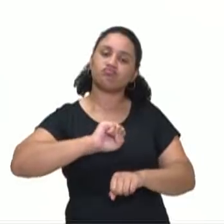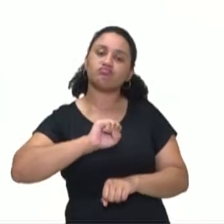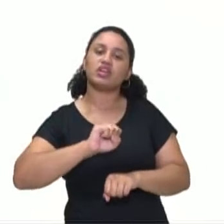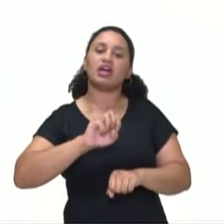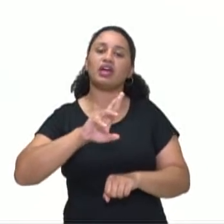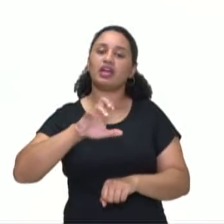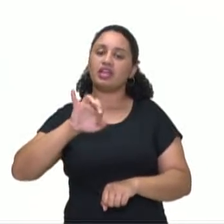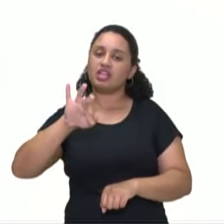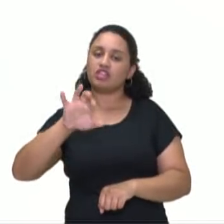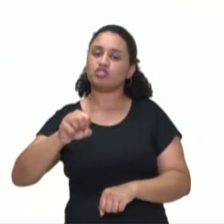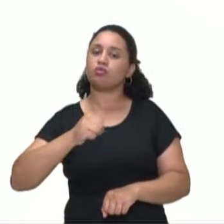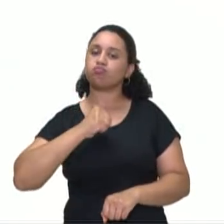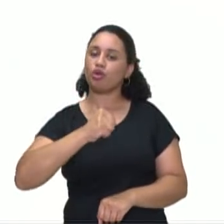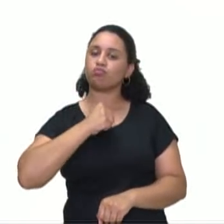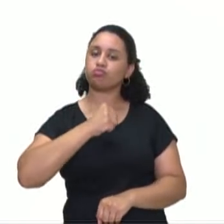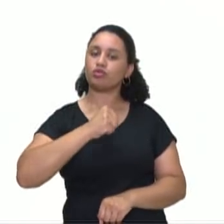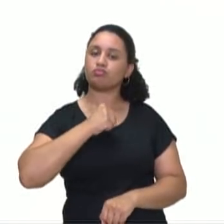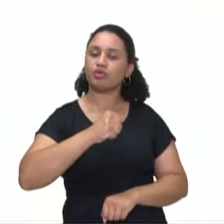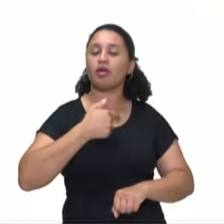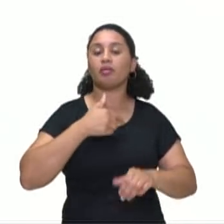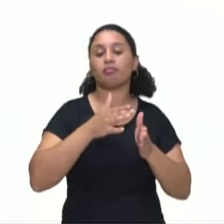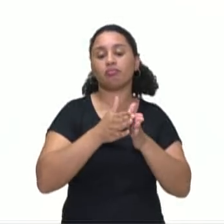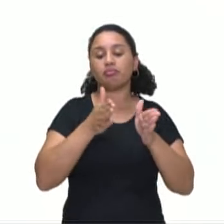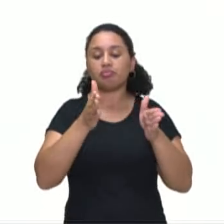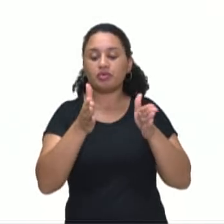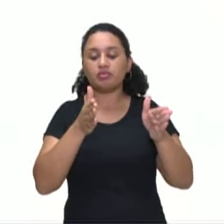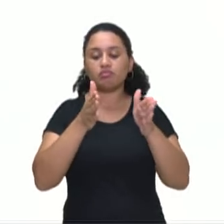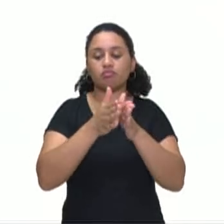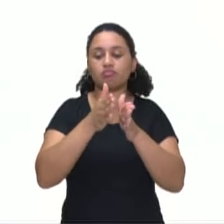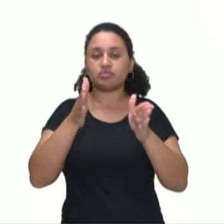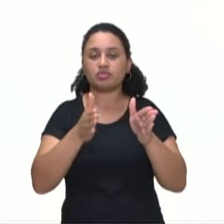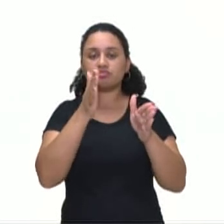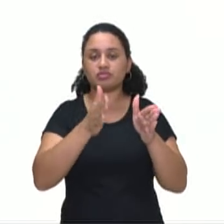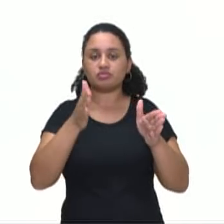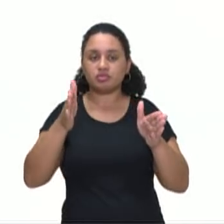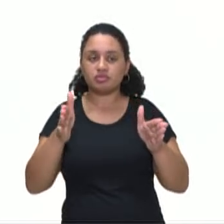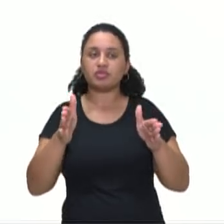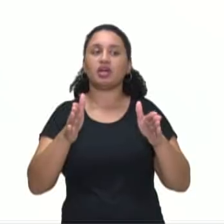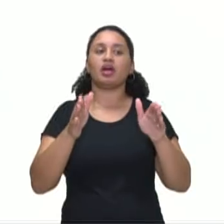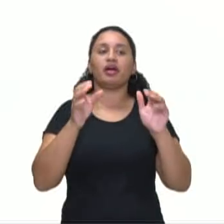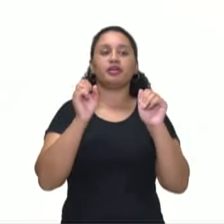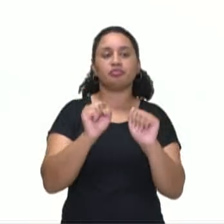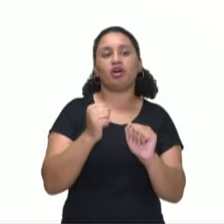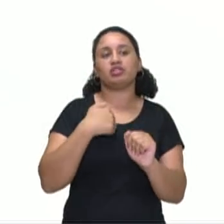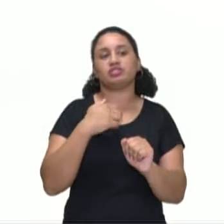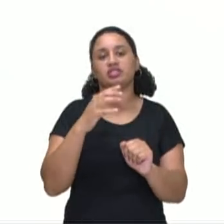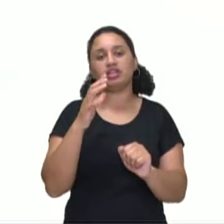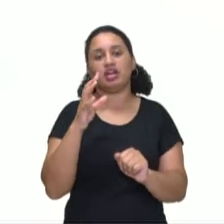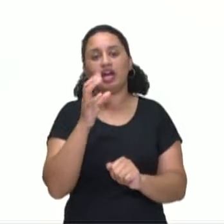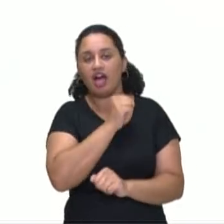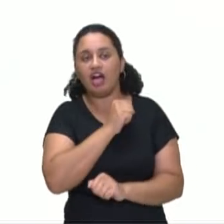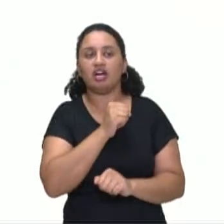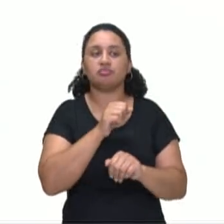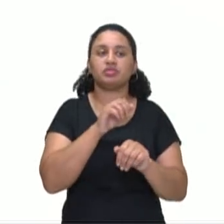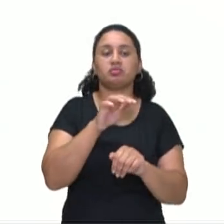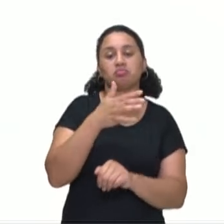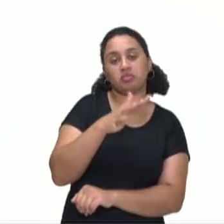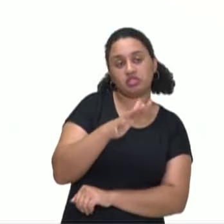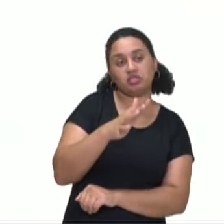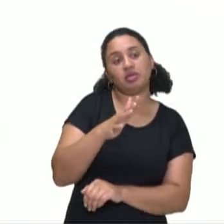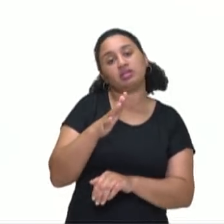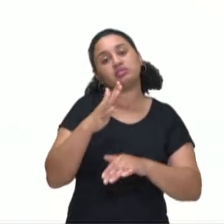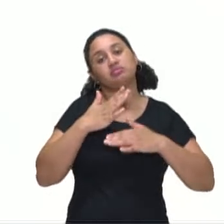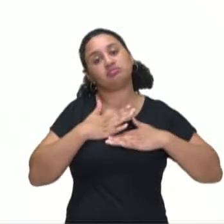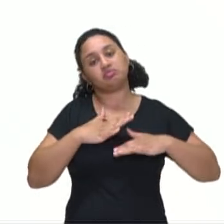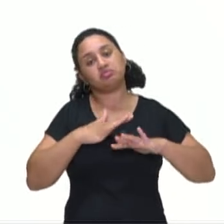tem duração, e os contrastes são, ele pode ser rápido, médio, lento,